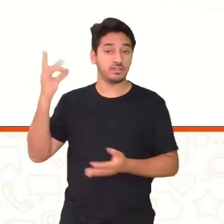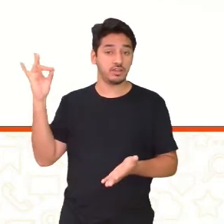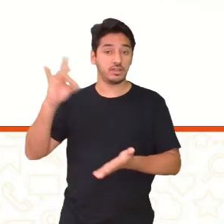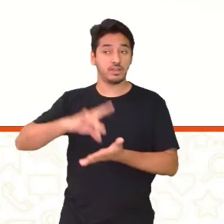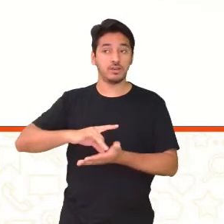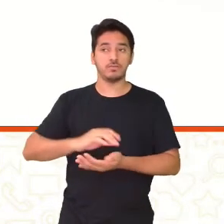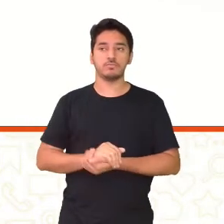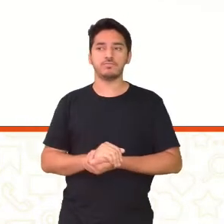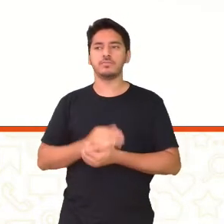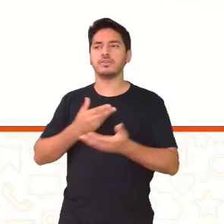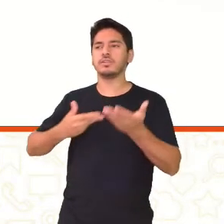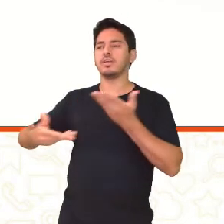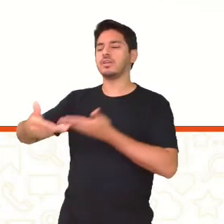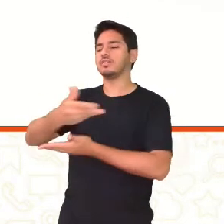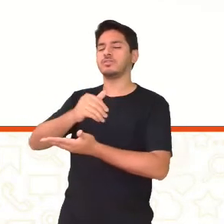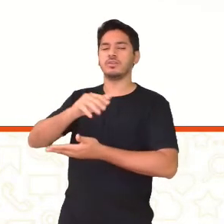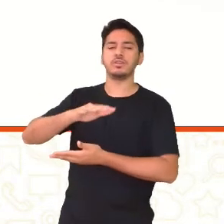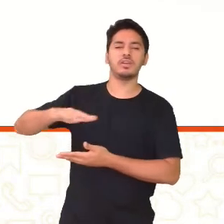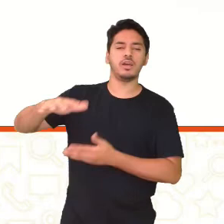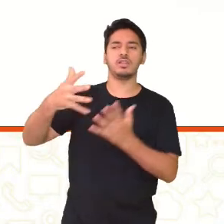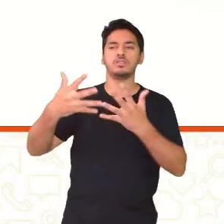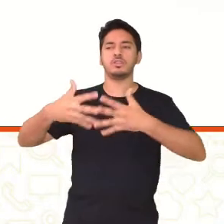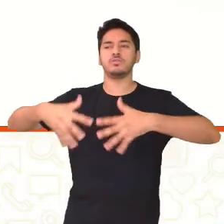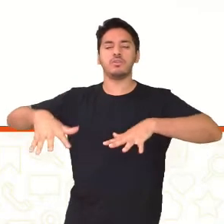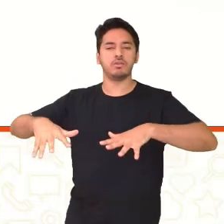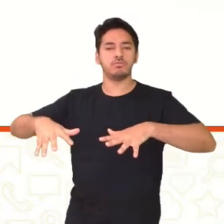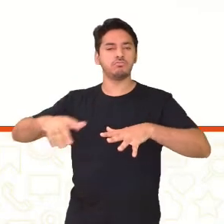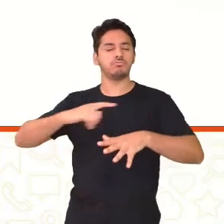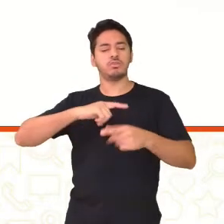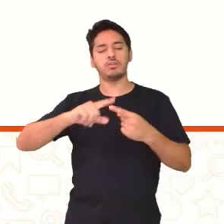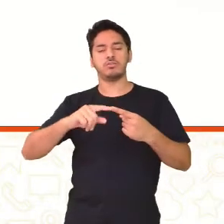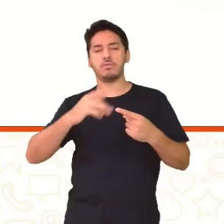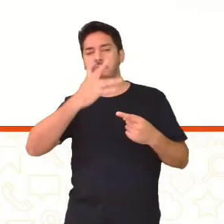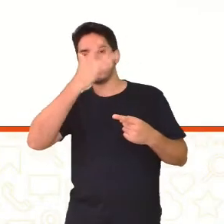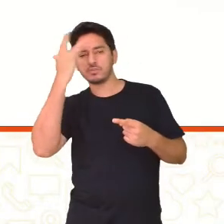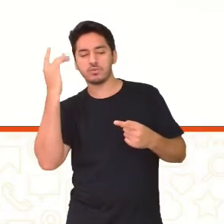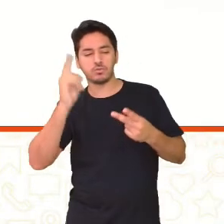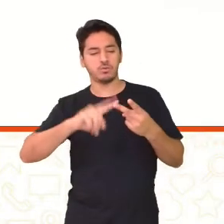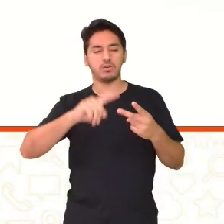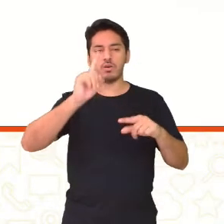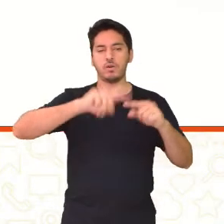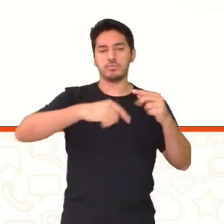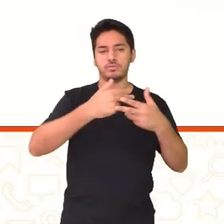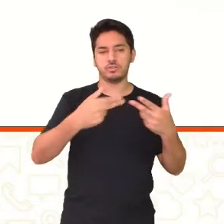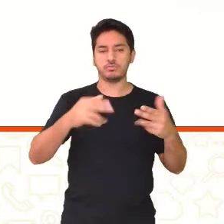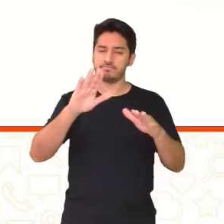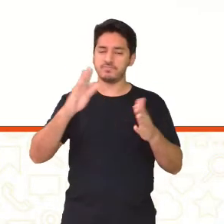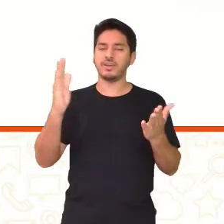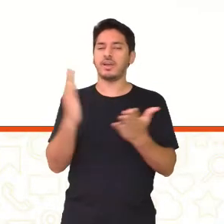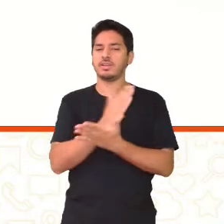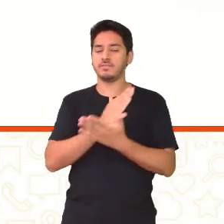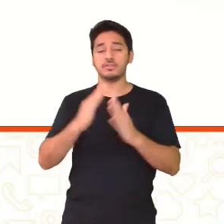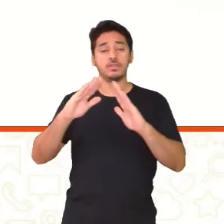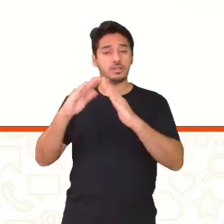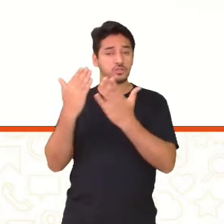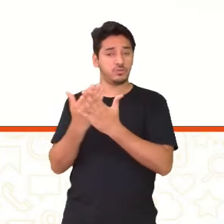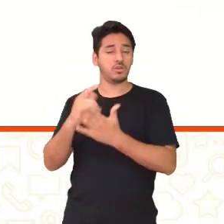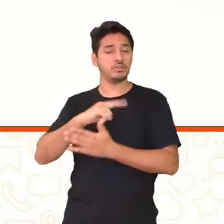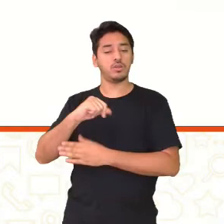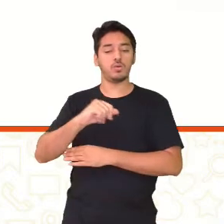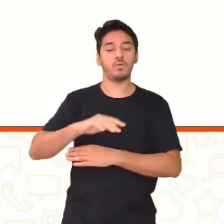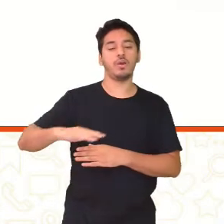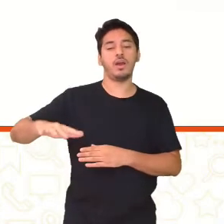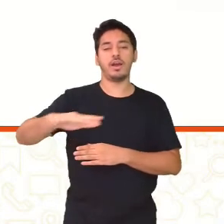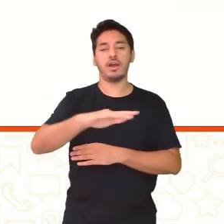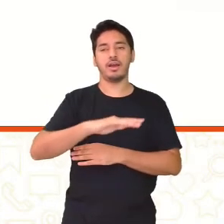em ambientes naturais, incluindo pessoas e objetos. Às vezes a escola, ela tem um